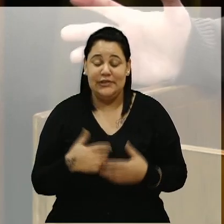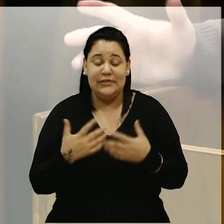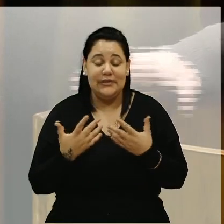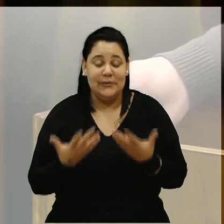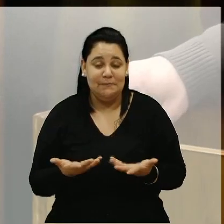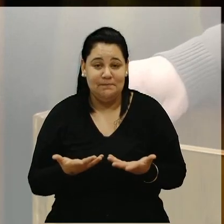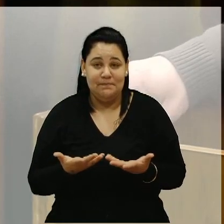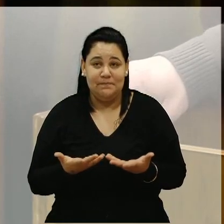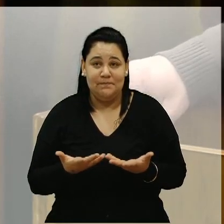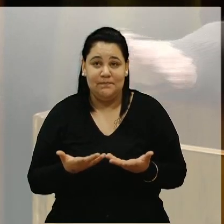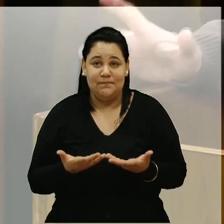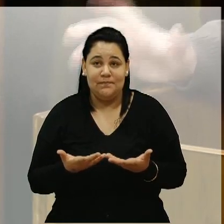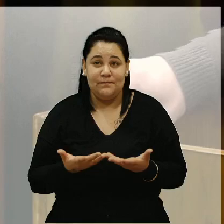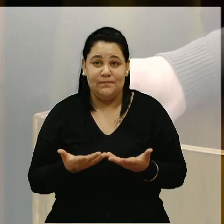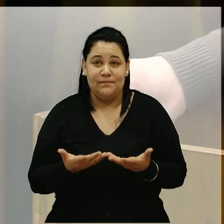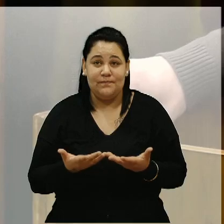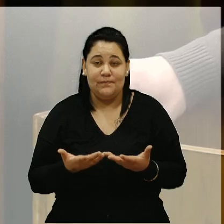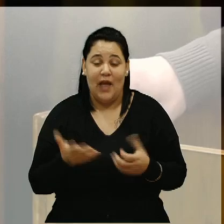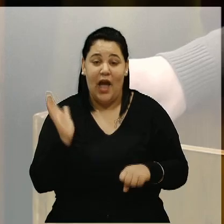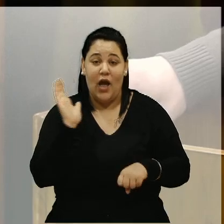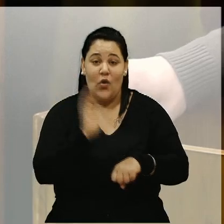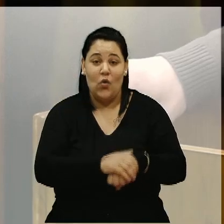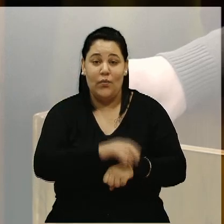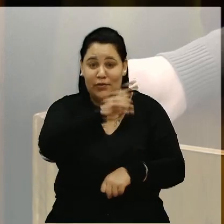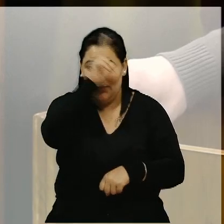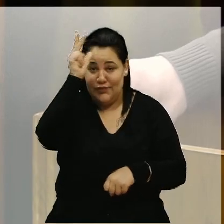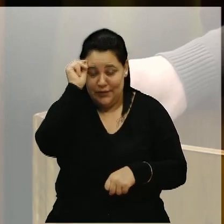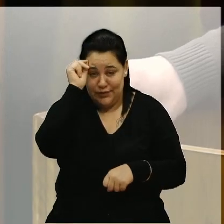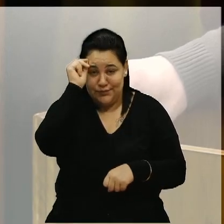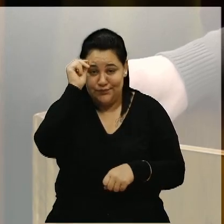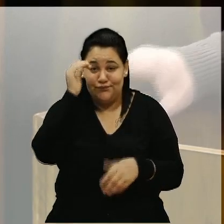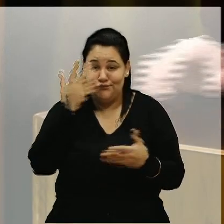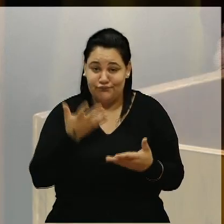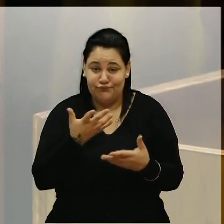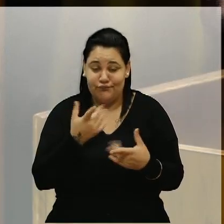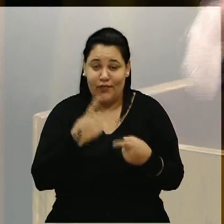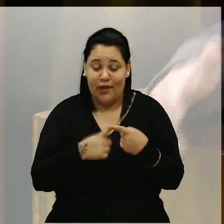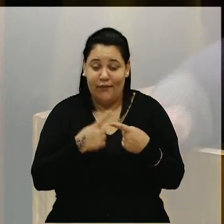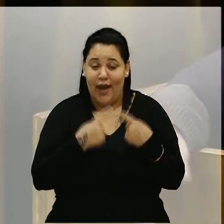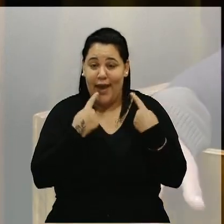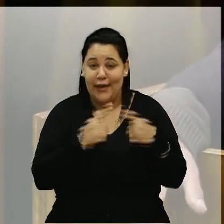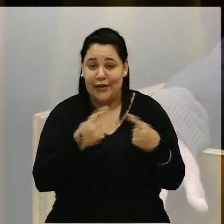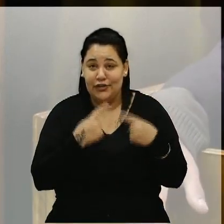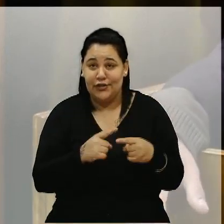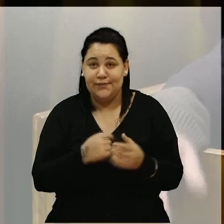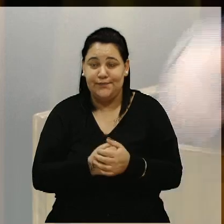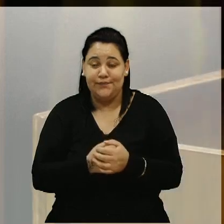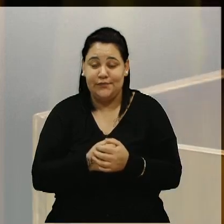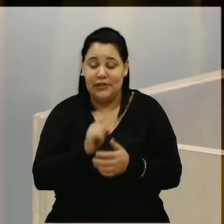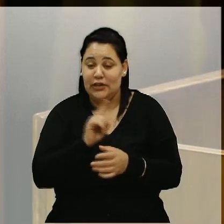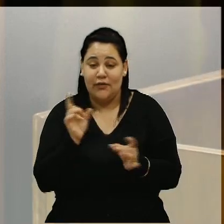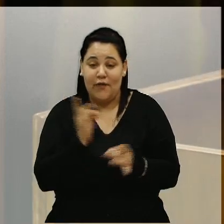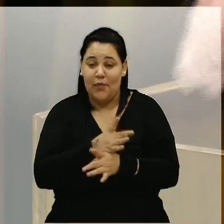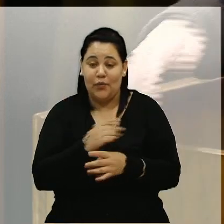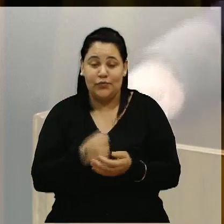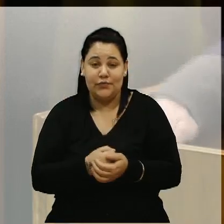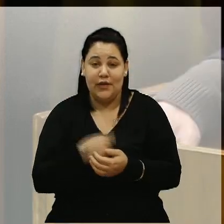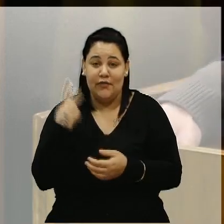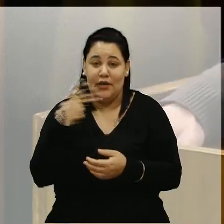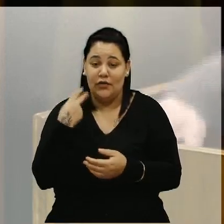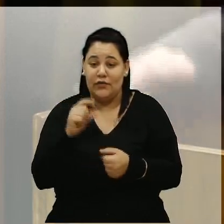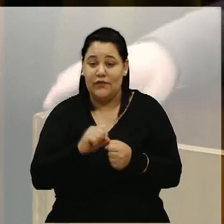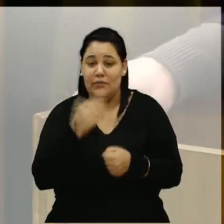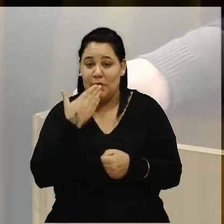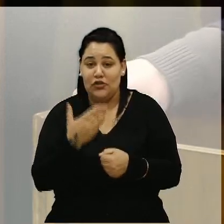no colo do prefeito. Daí vem as críticas, né, porque não sai, porque é o vereador que fez o pedido, não sai a obra lá no